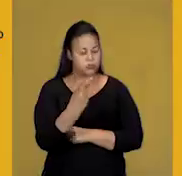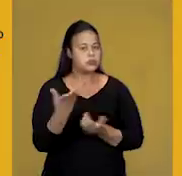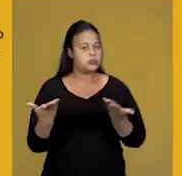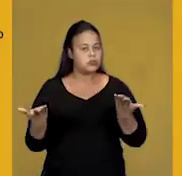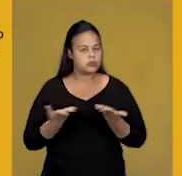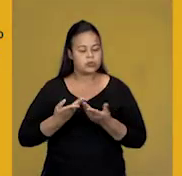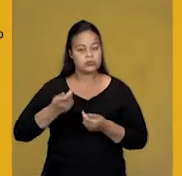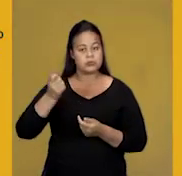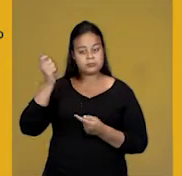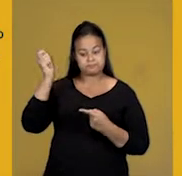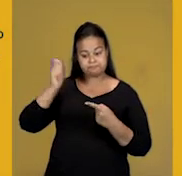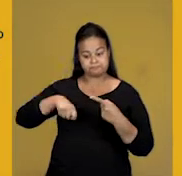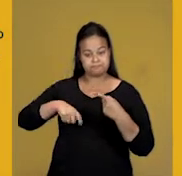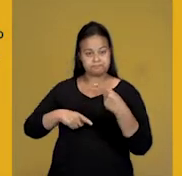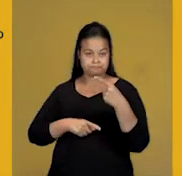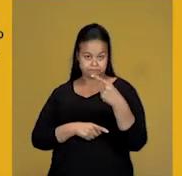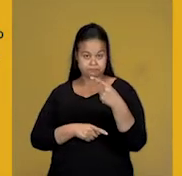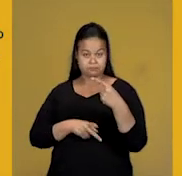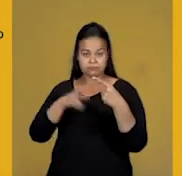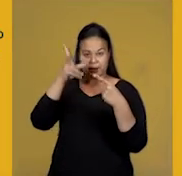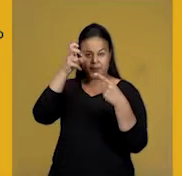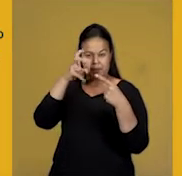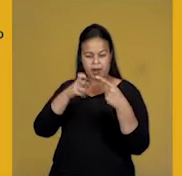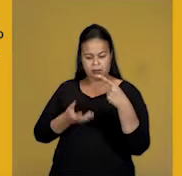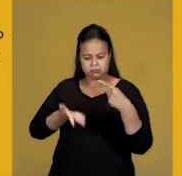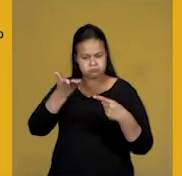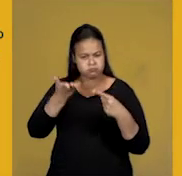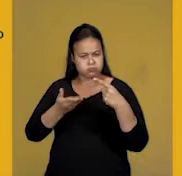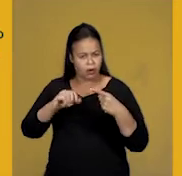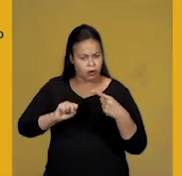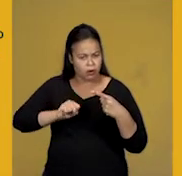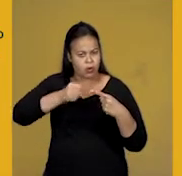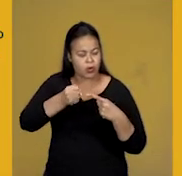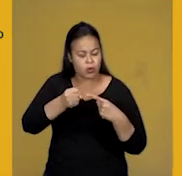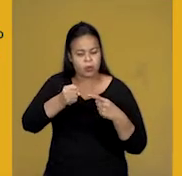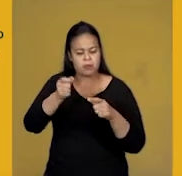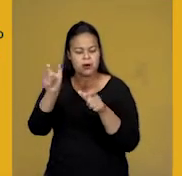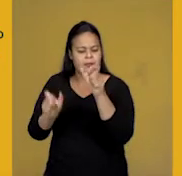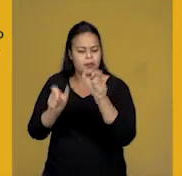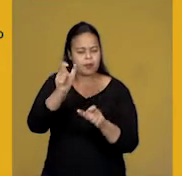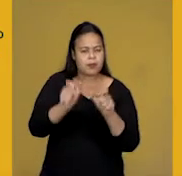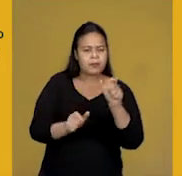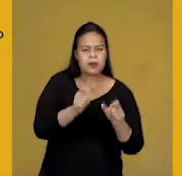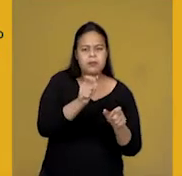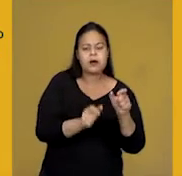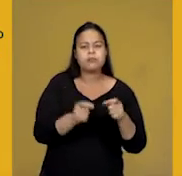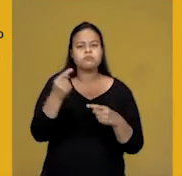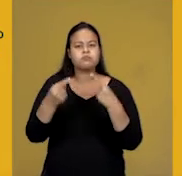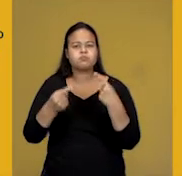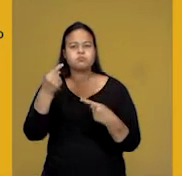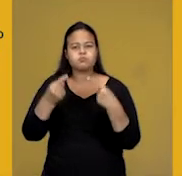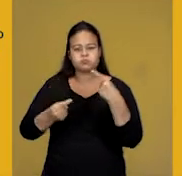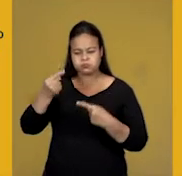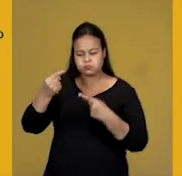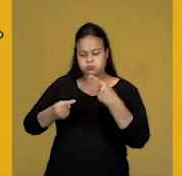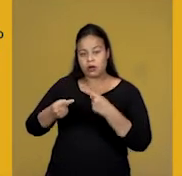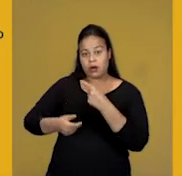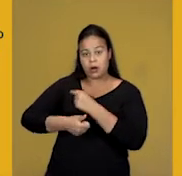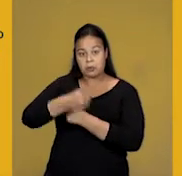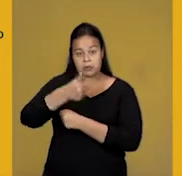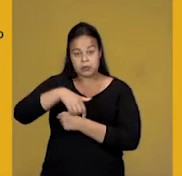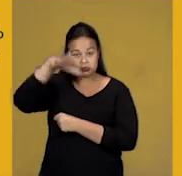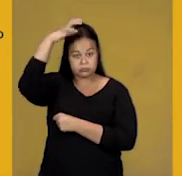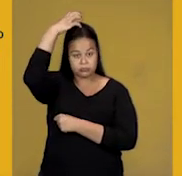Primeira habilidade é identificar e analisar o equilíbrio das forças e os sujeitos envolvidos nas disputas políticas durante o primeiro